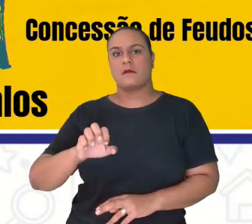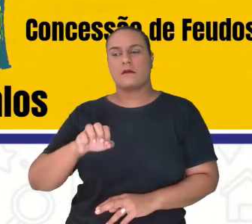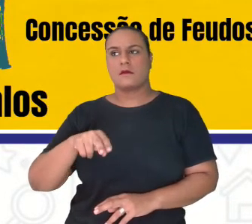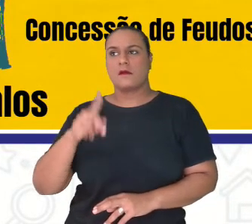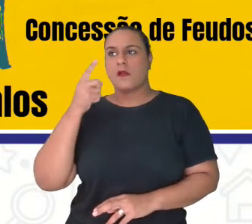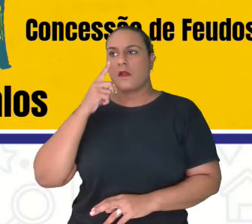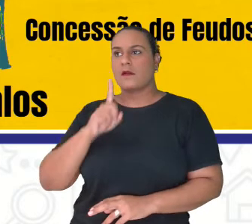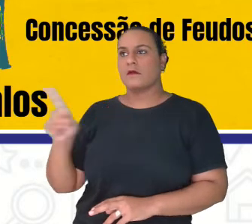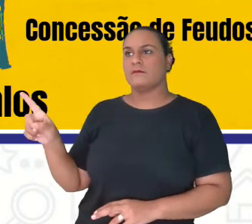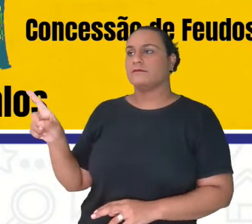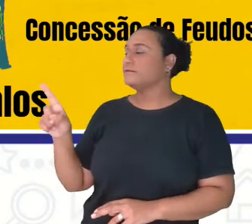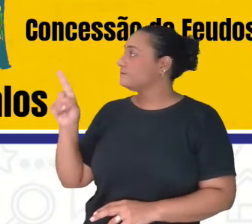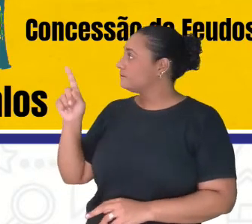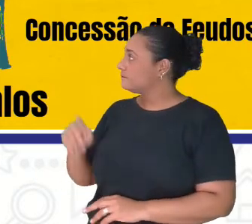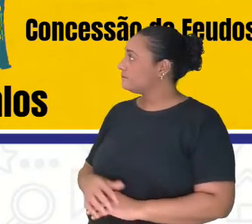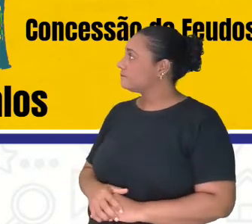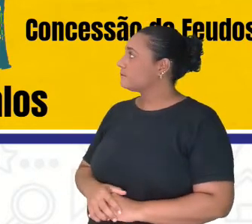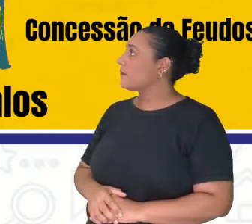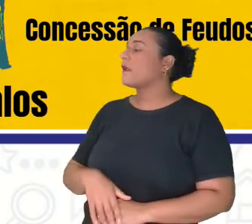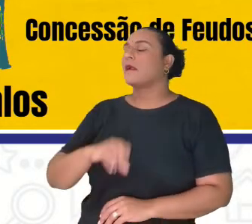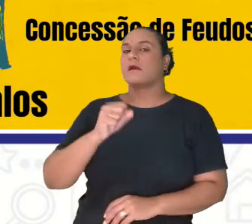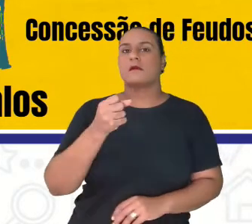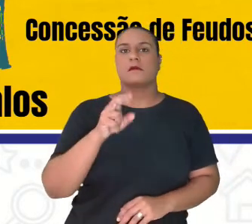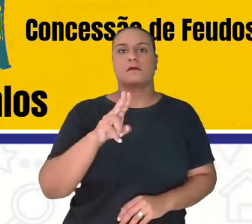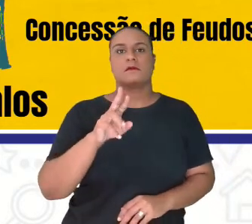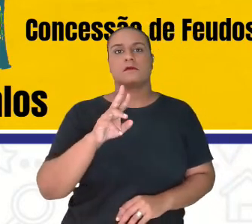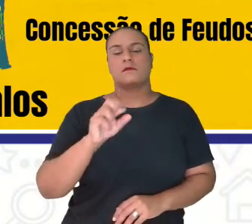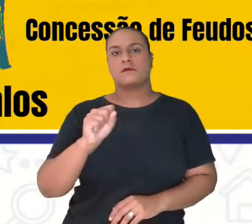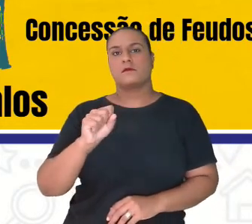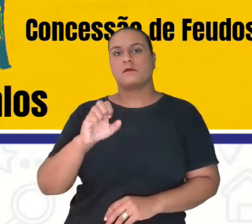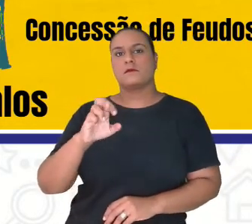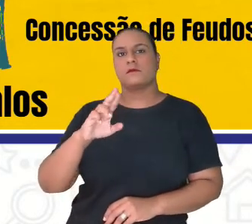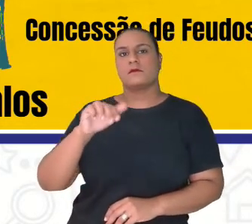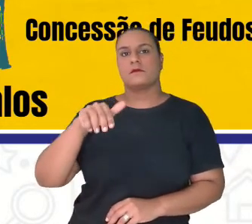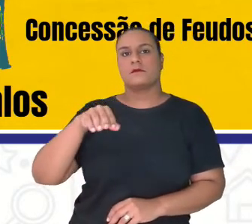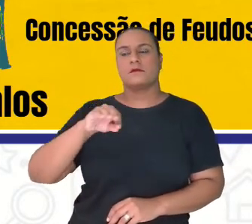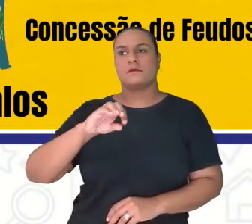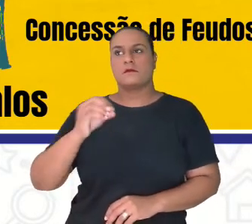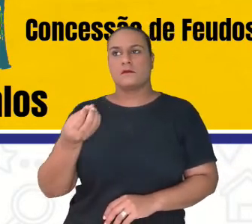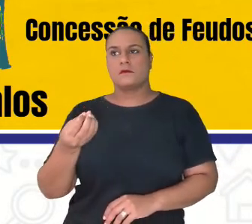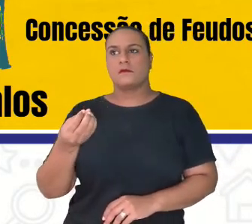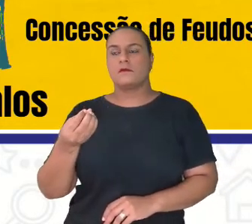suzerano, o vassalo. Então, o suzerano, ele oferece,